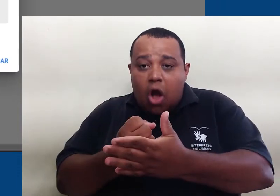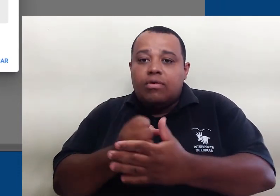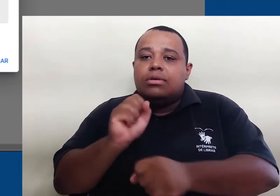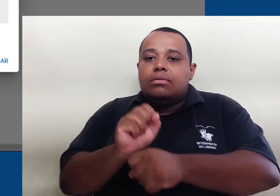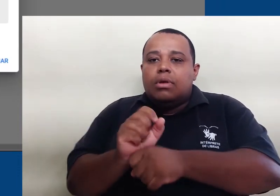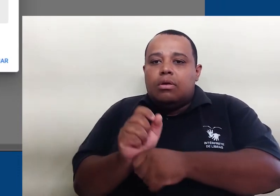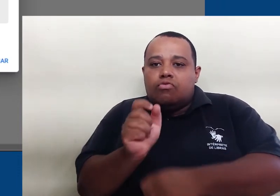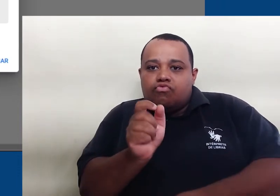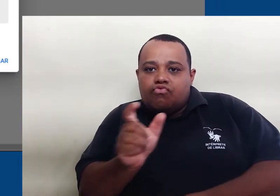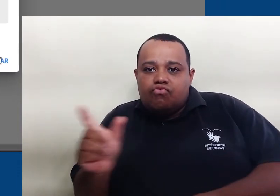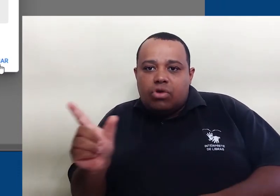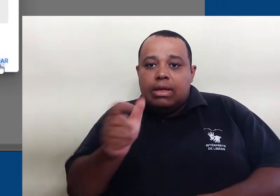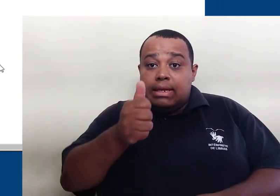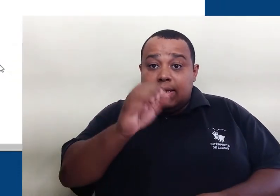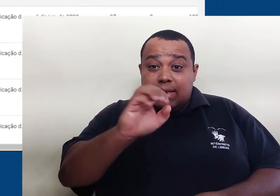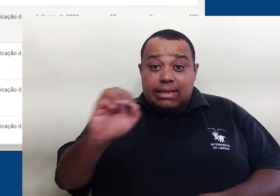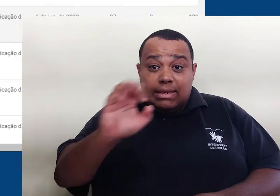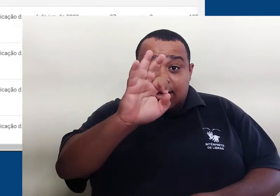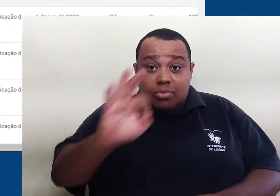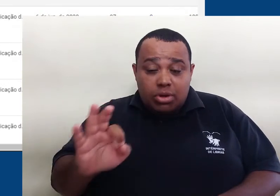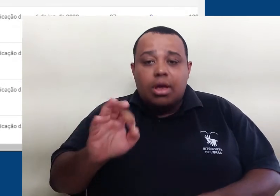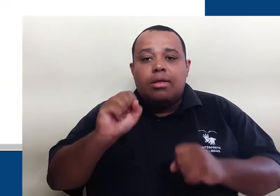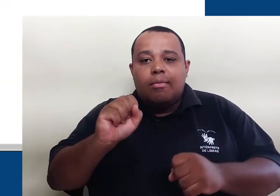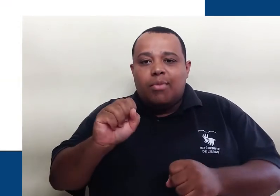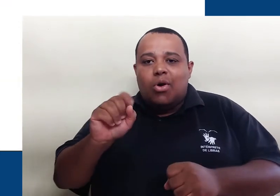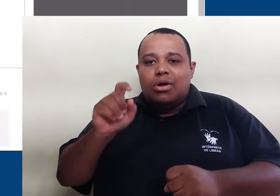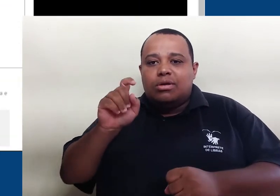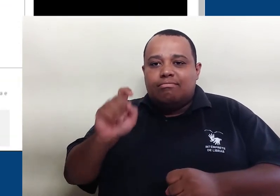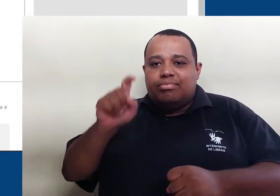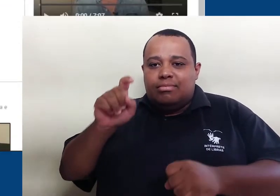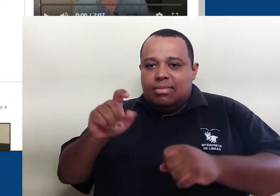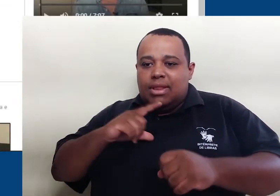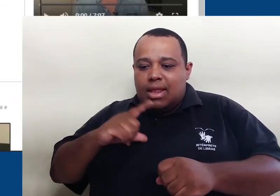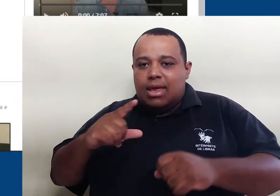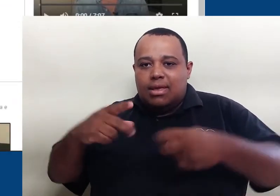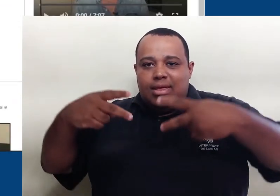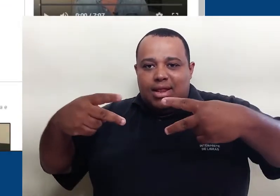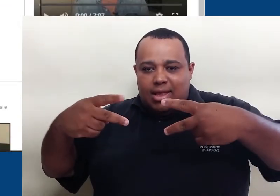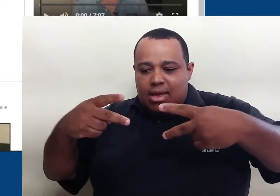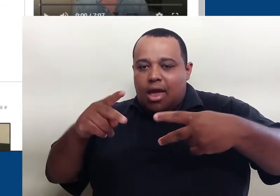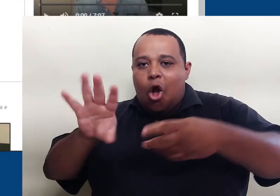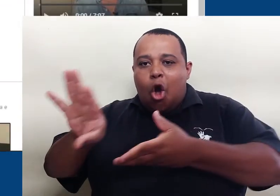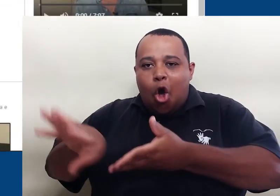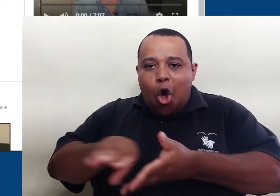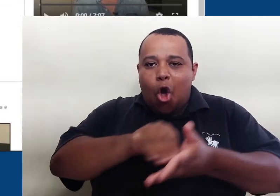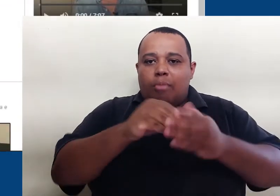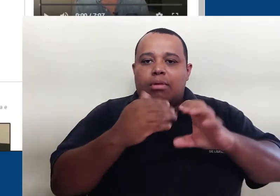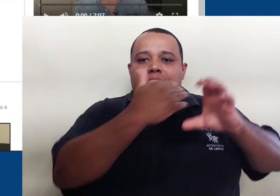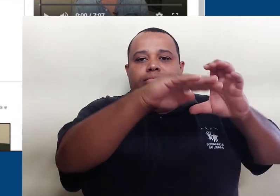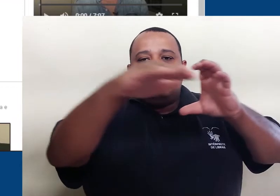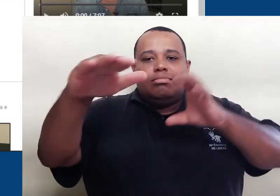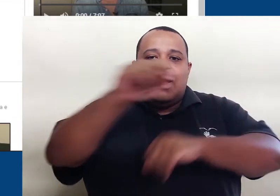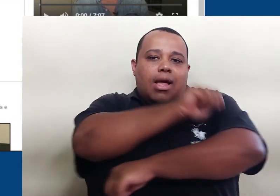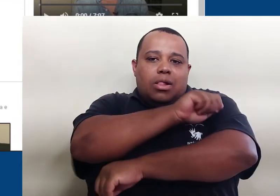tiver 100% processado, você já pode clicar nele e copiar o link de compartilhamento e mandar para os seus alunos. E você também pode mudar essas configurações ao longo